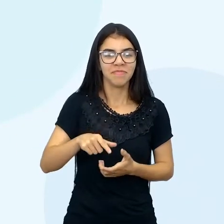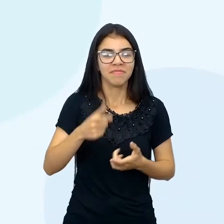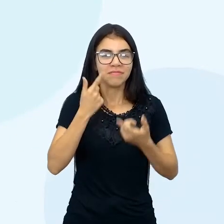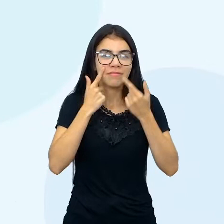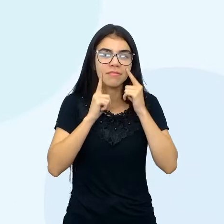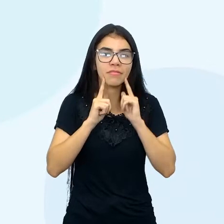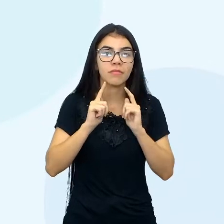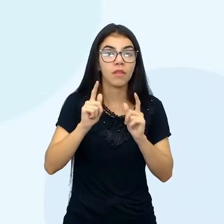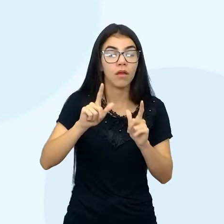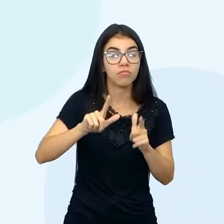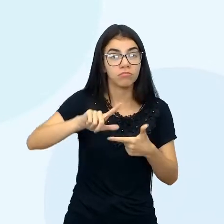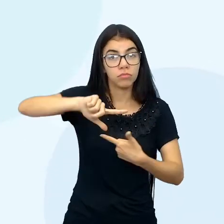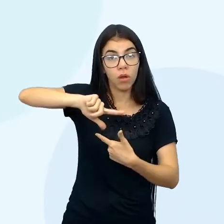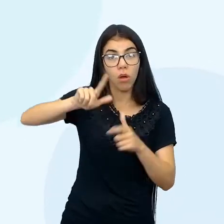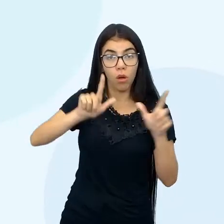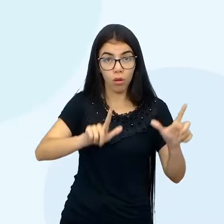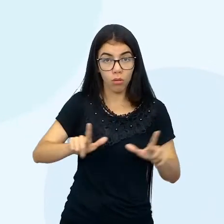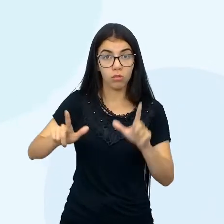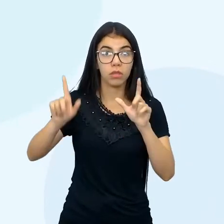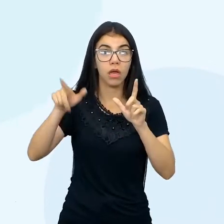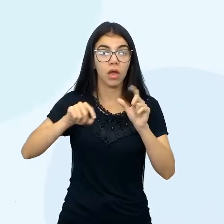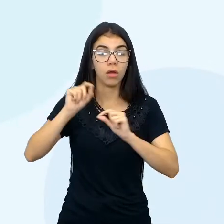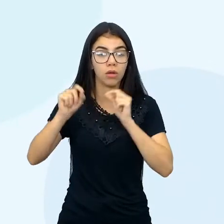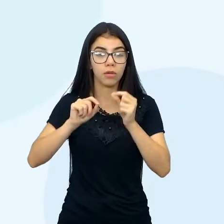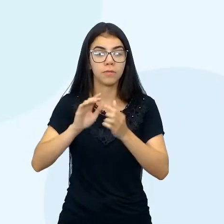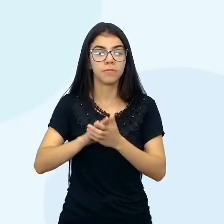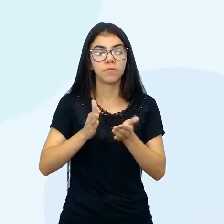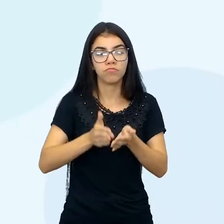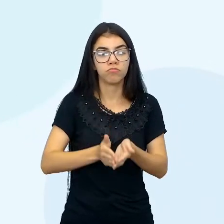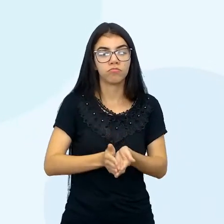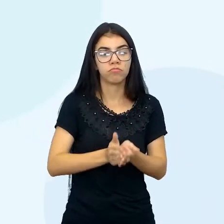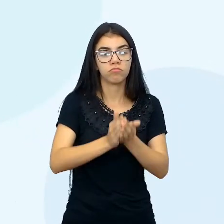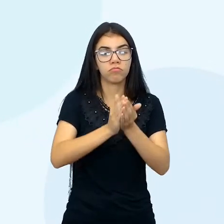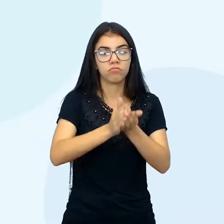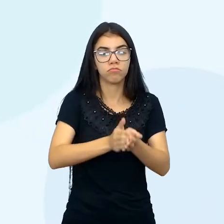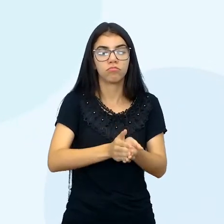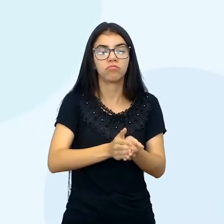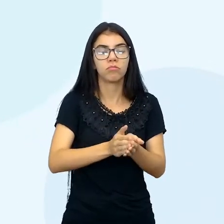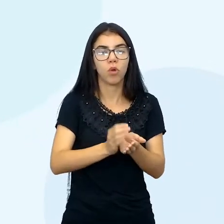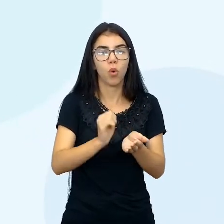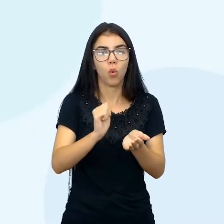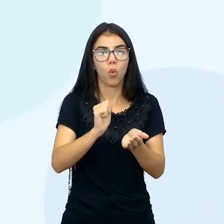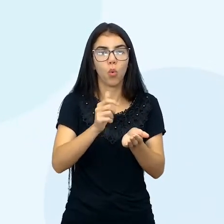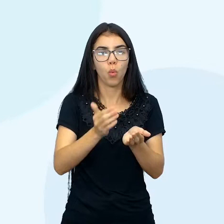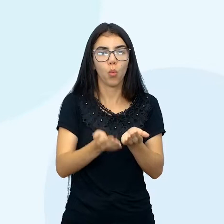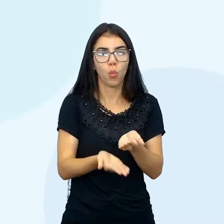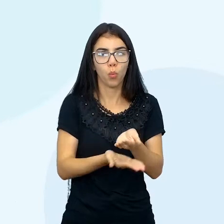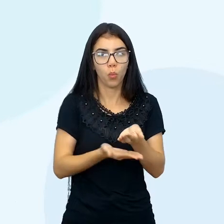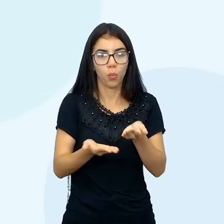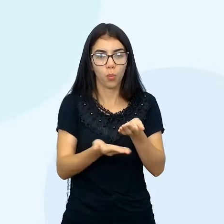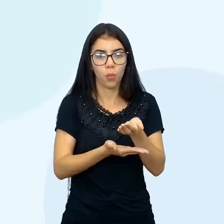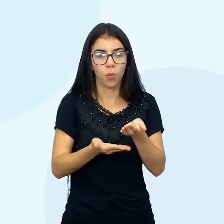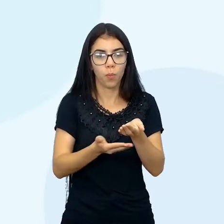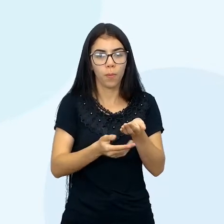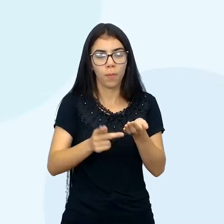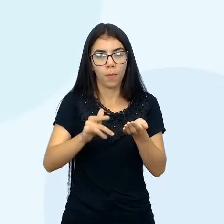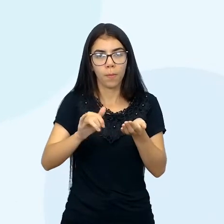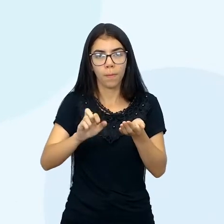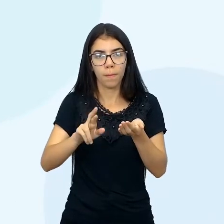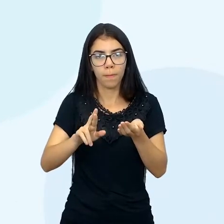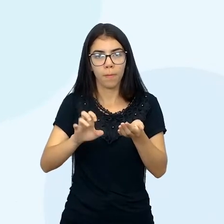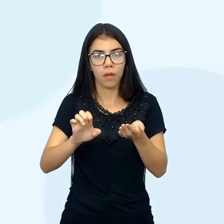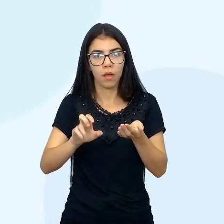chorando para uma outra cena, que você tem lá um barco que está em cima de um pier, que é de um local,